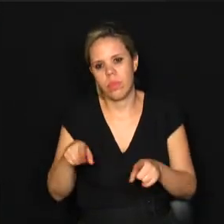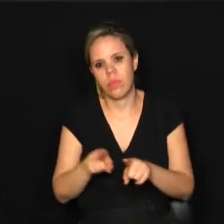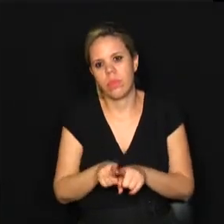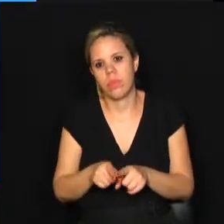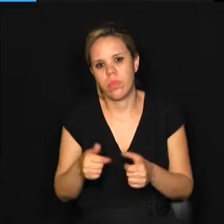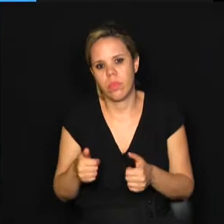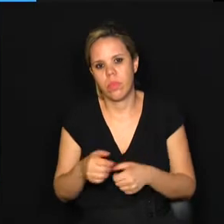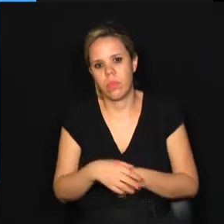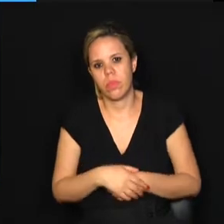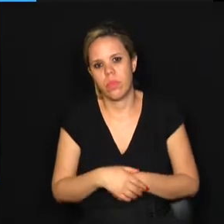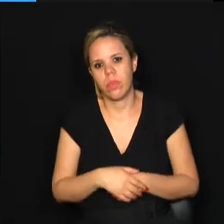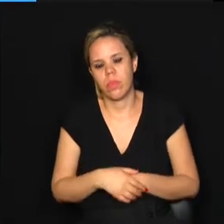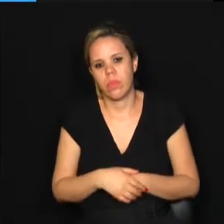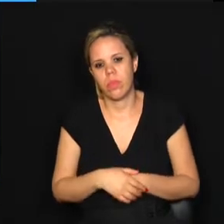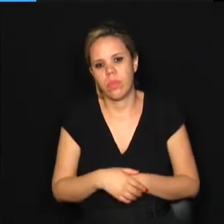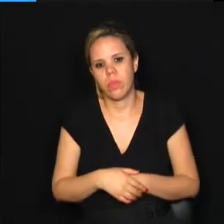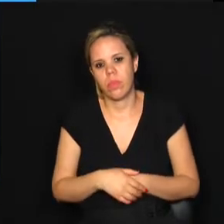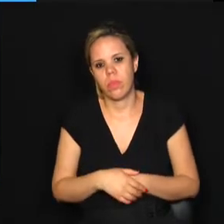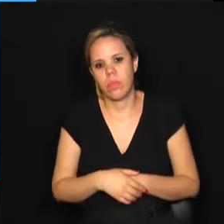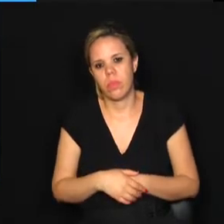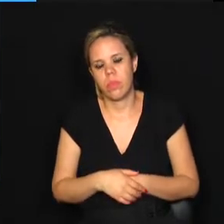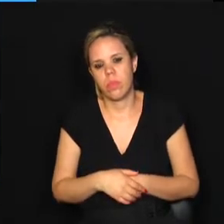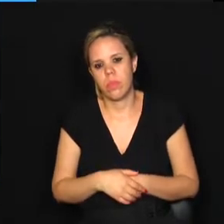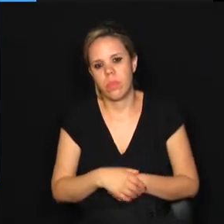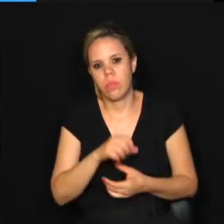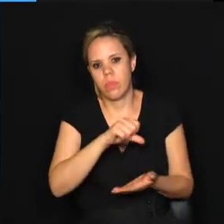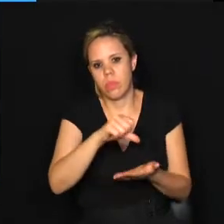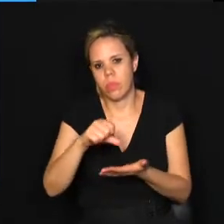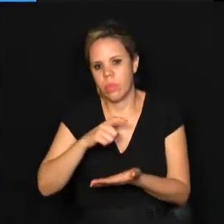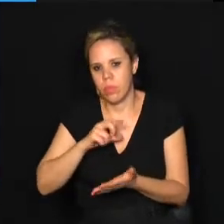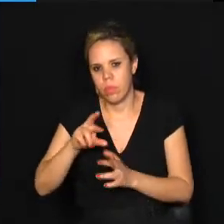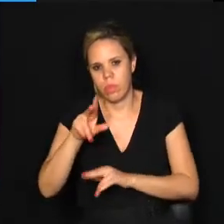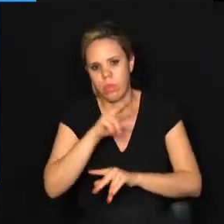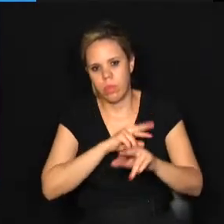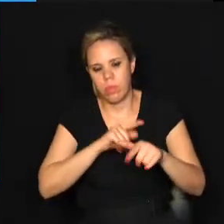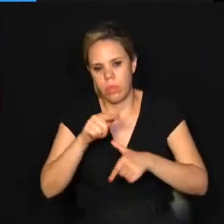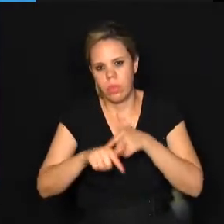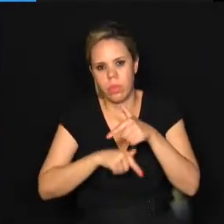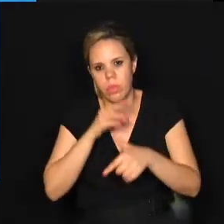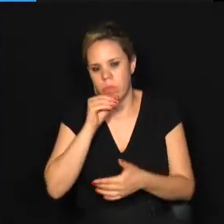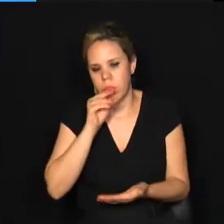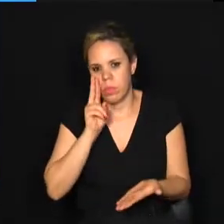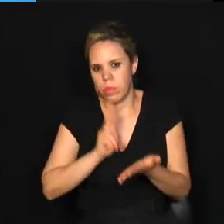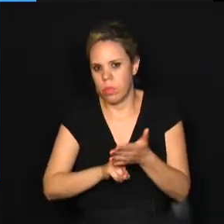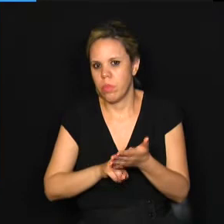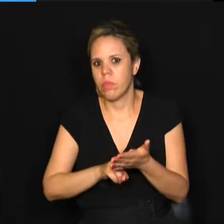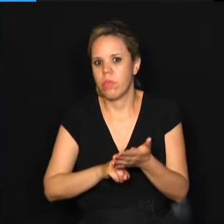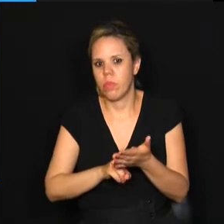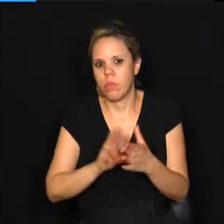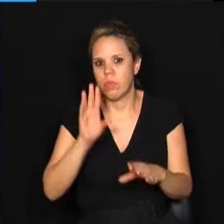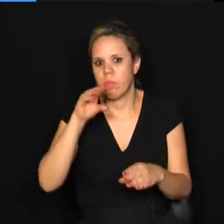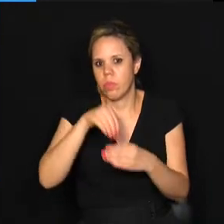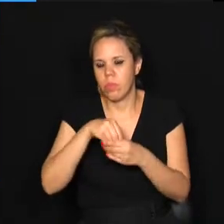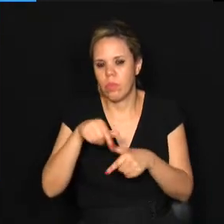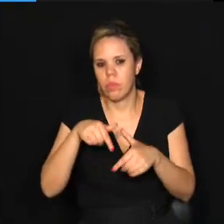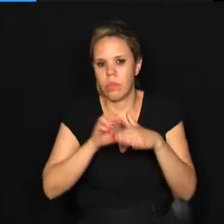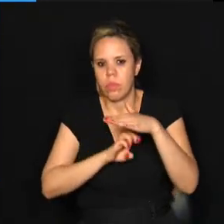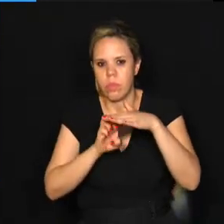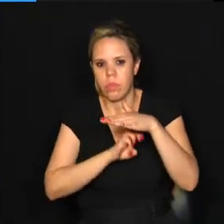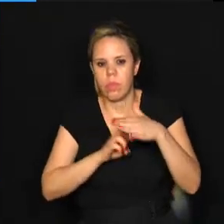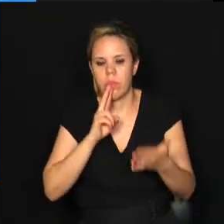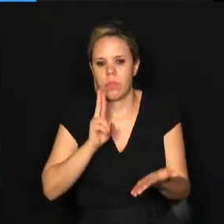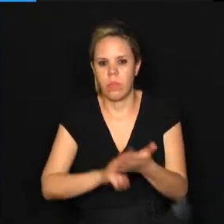Evelyn. Assim, né, Carlão, aqui na região tem vários trabalhadores aqui da região que estão no Correios, que sofrem por